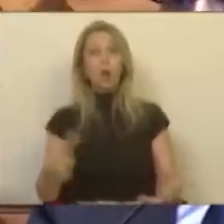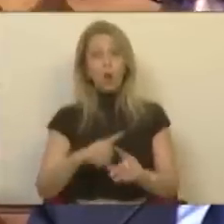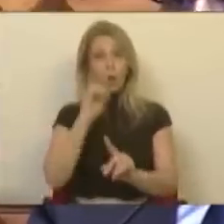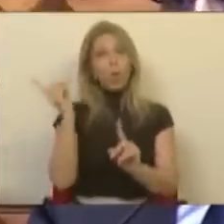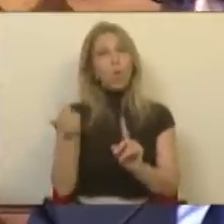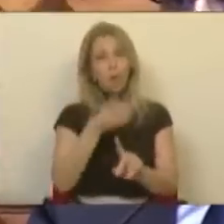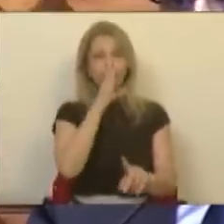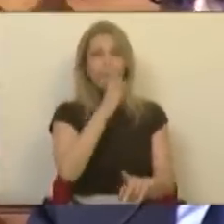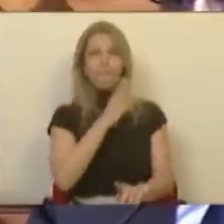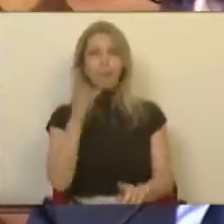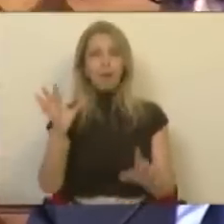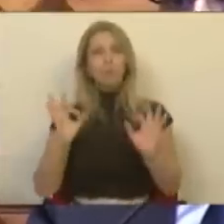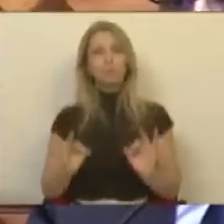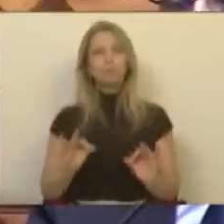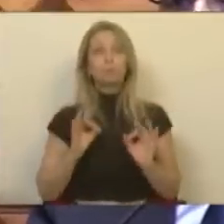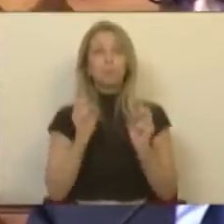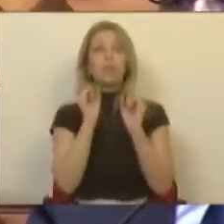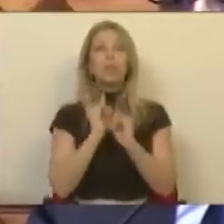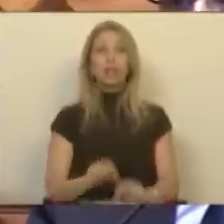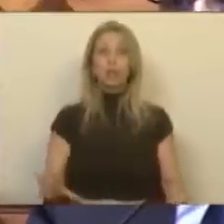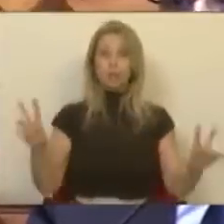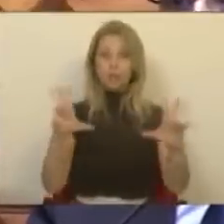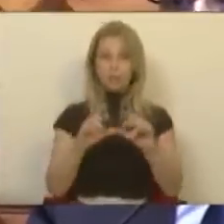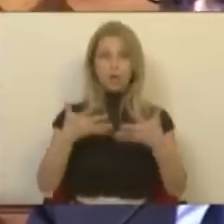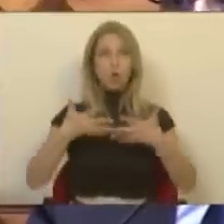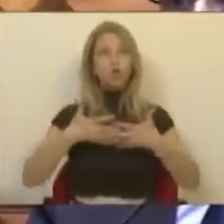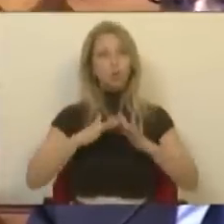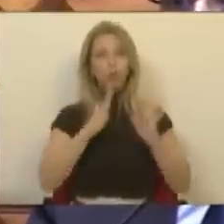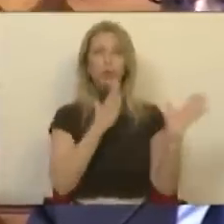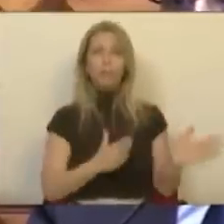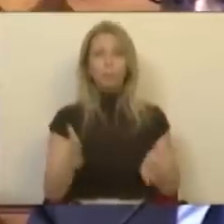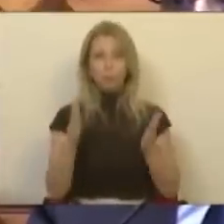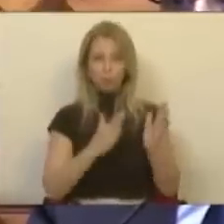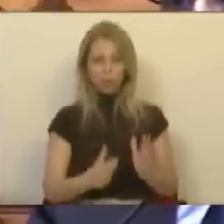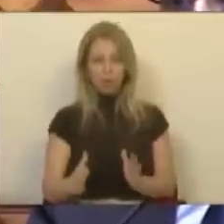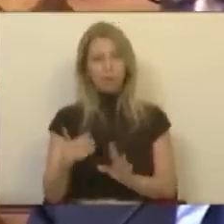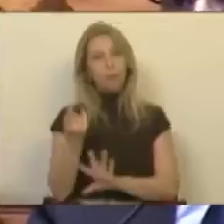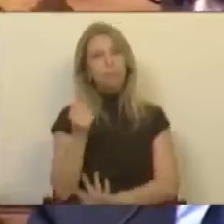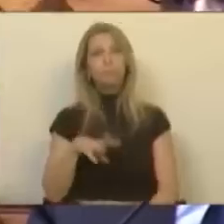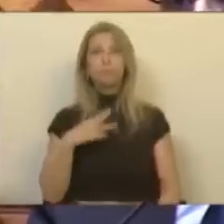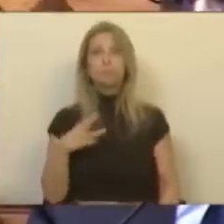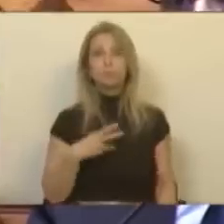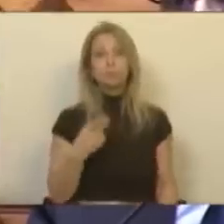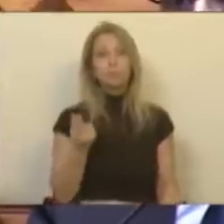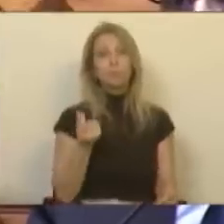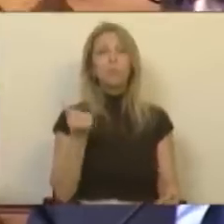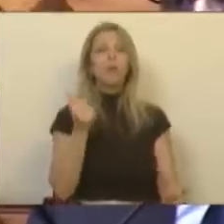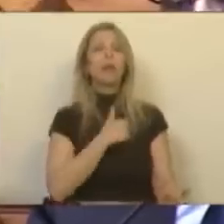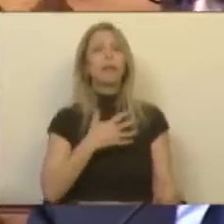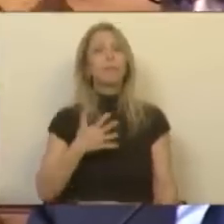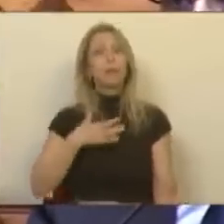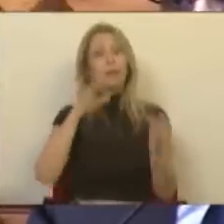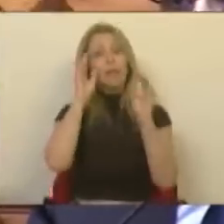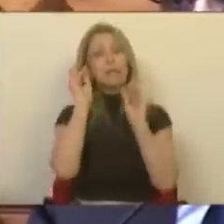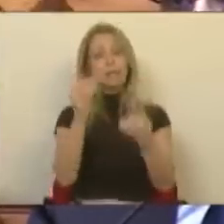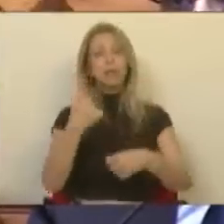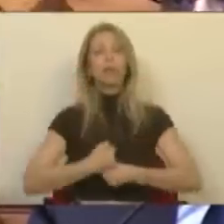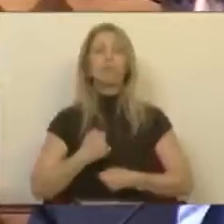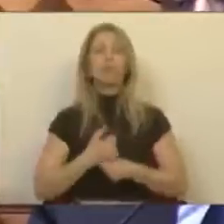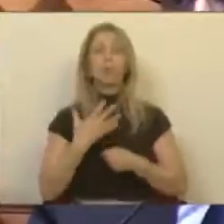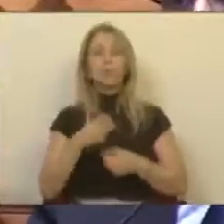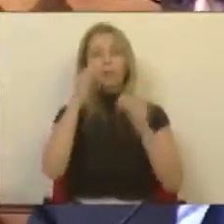concretização que era o nível da Inovação da estrutura protetiva da capitalização das empresas do ensino e formação profissional